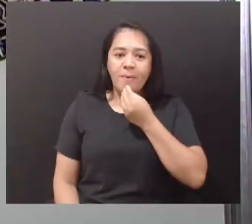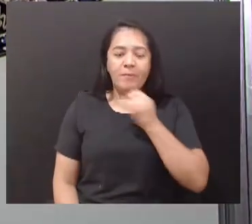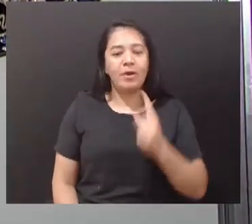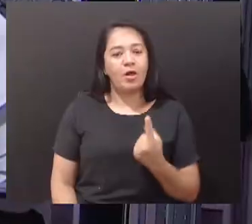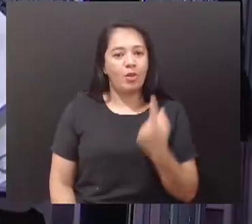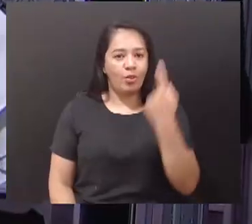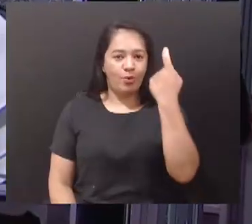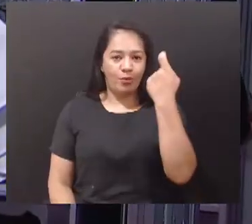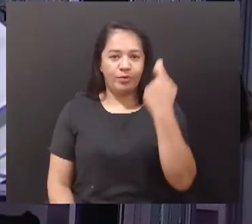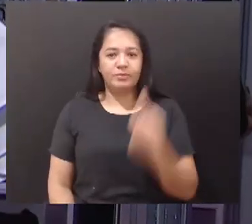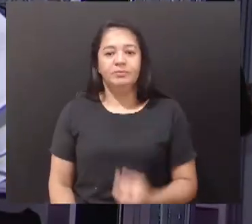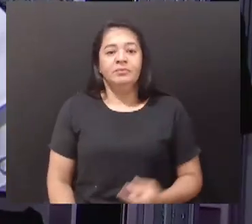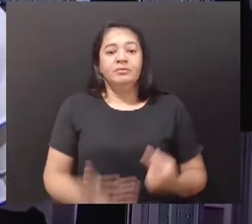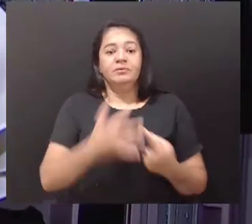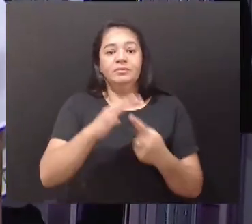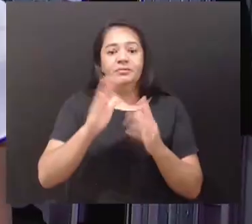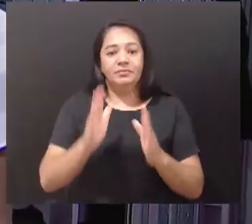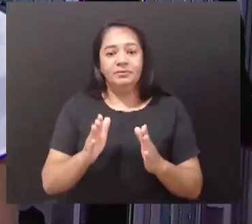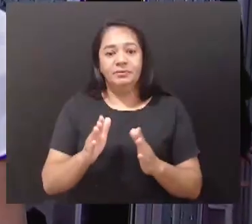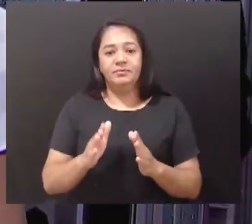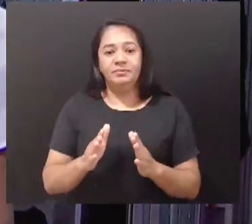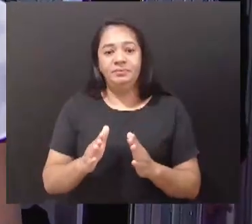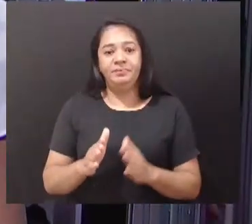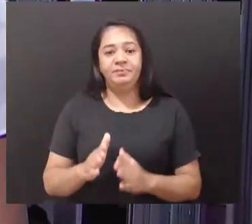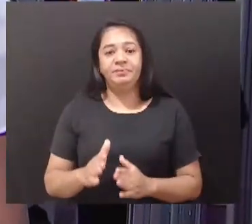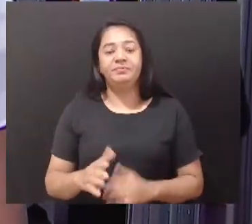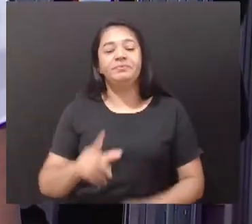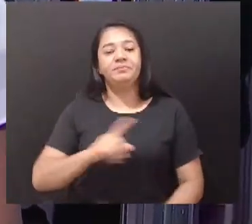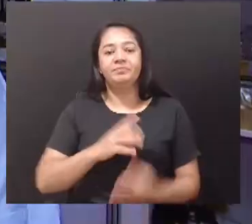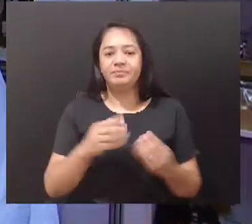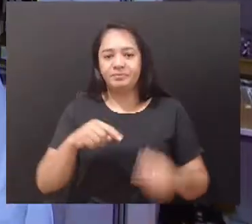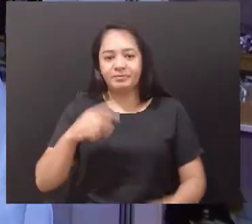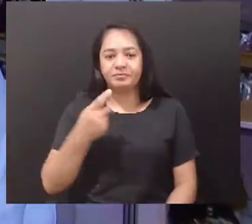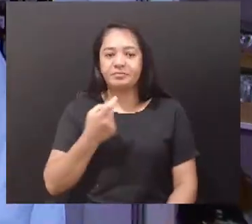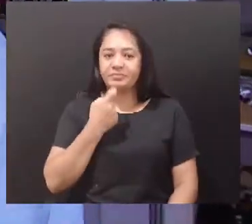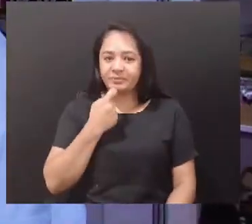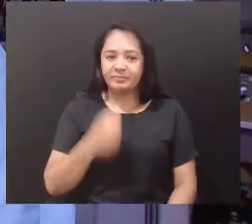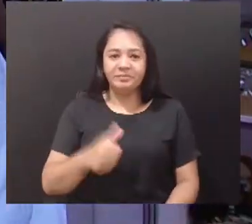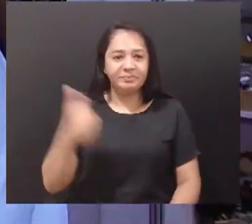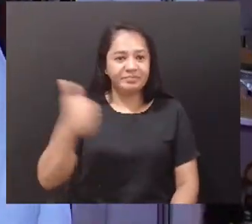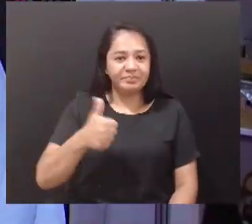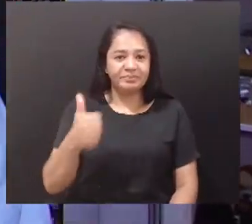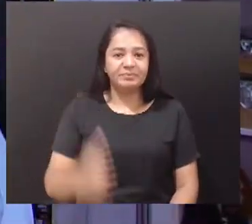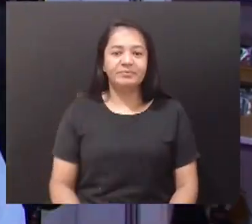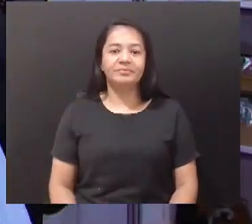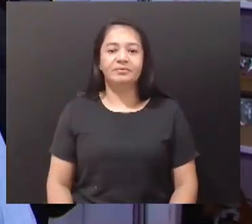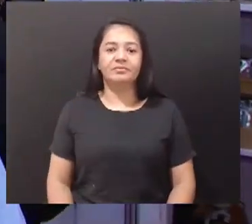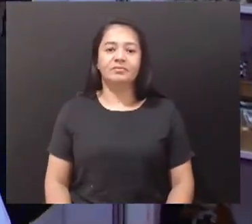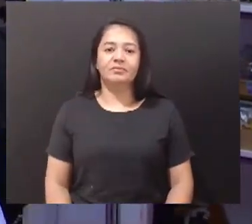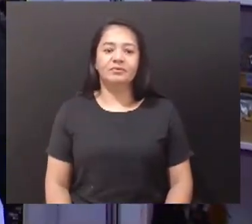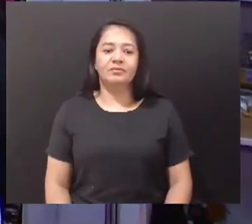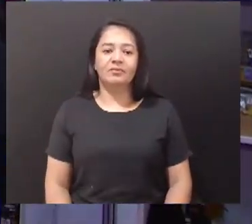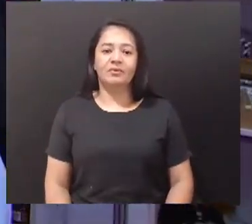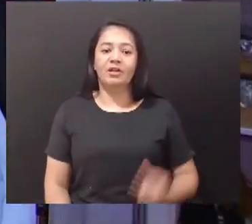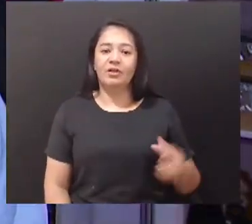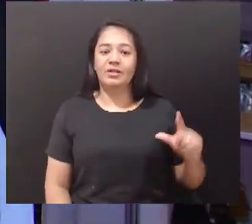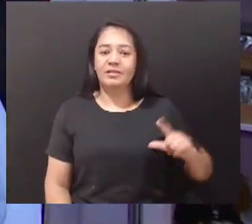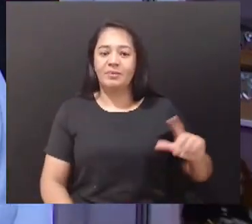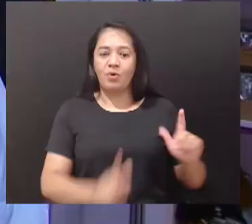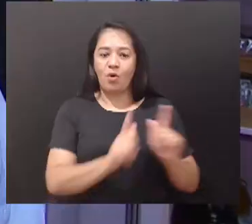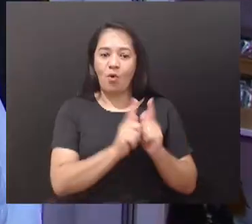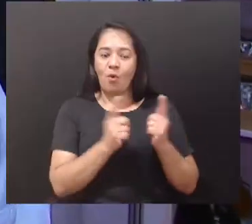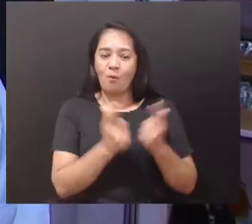feira que já é tão consolidada em São Paulo e que está aqui em Campinas pela primeira vez. Que a gente tem aí um grupo de mulheres muito grande, todas elas